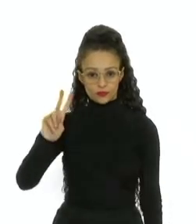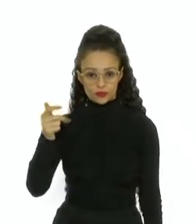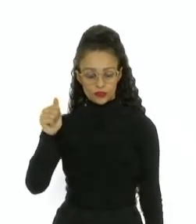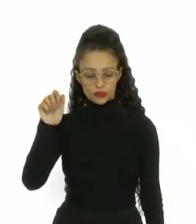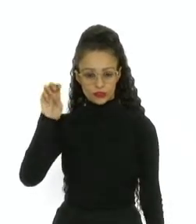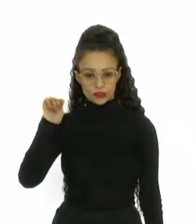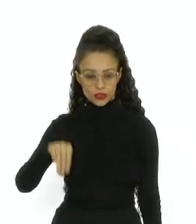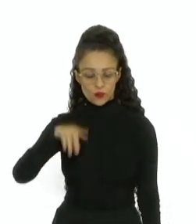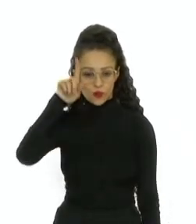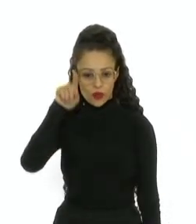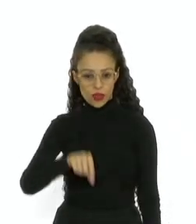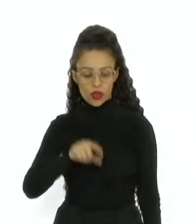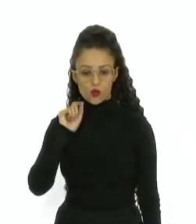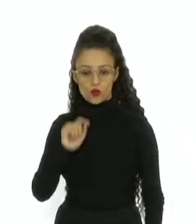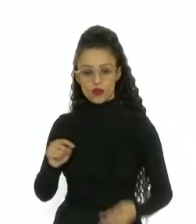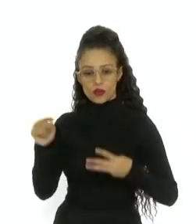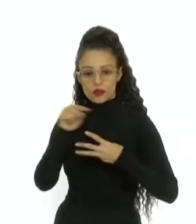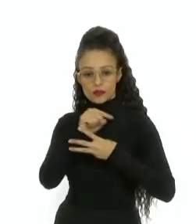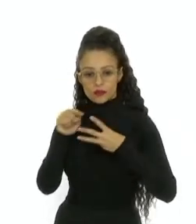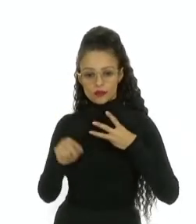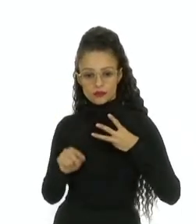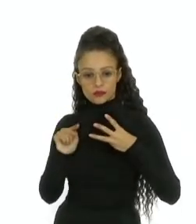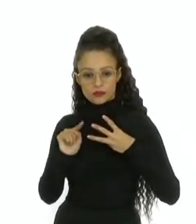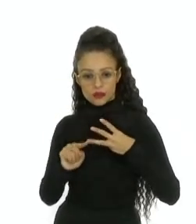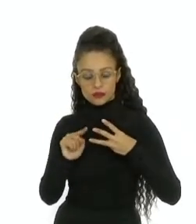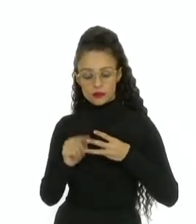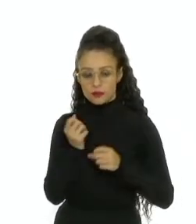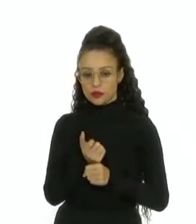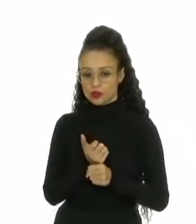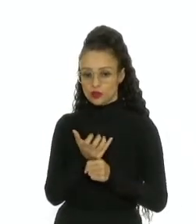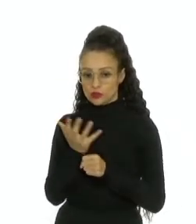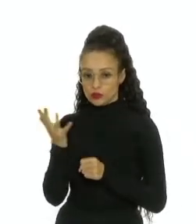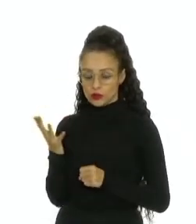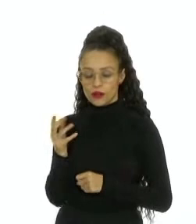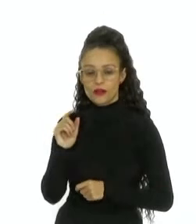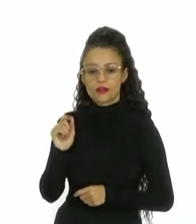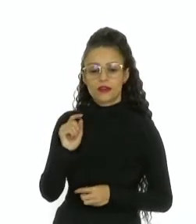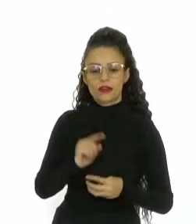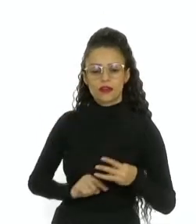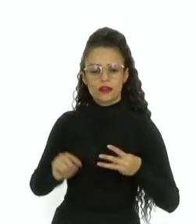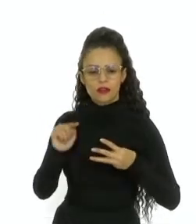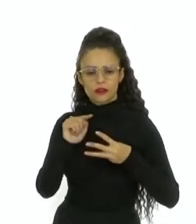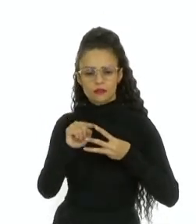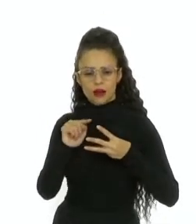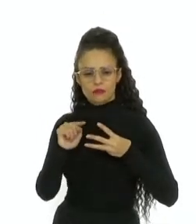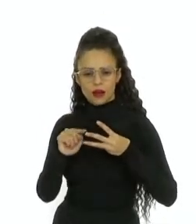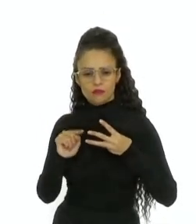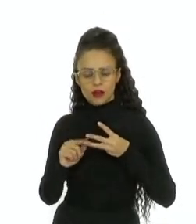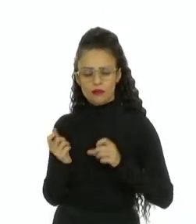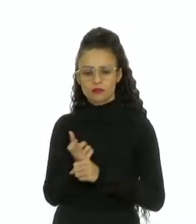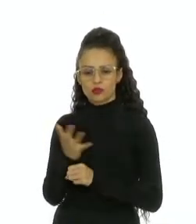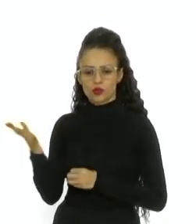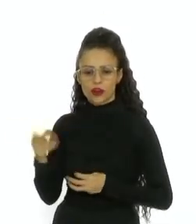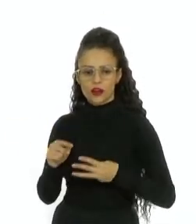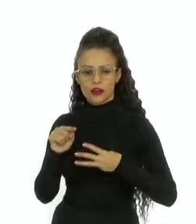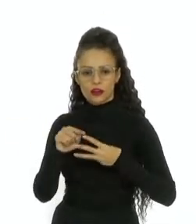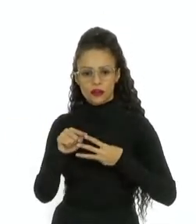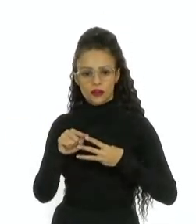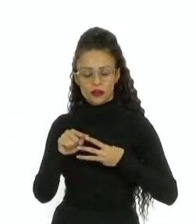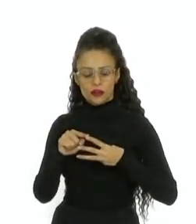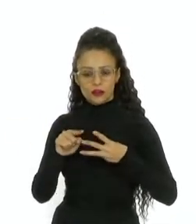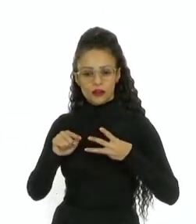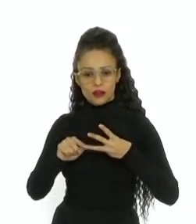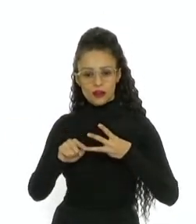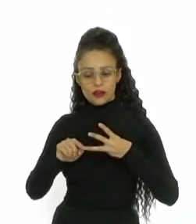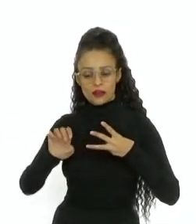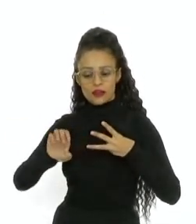foi conjugado na terceira pessoa do plural. Quem é a terceira pessoa do plural, pessoal?